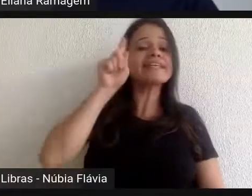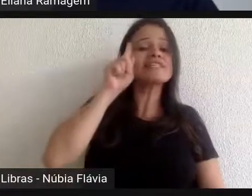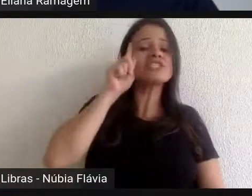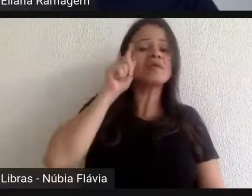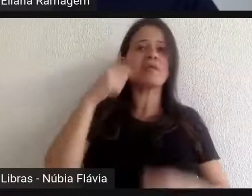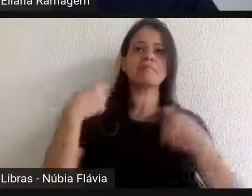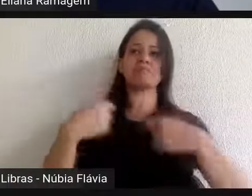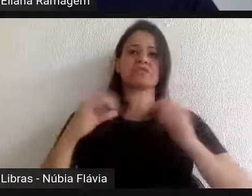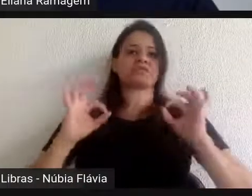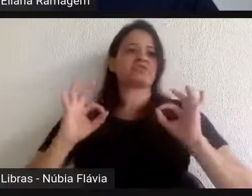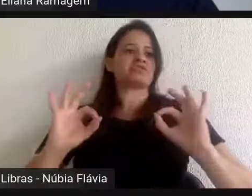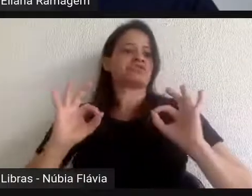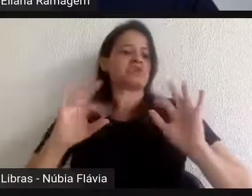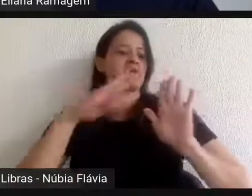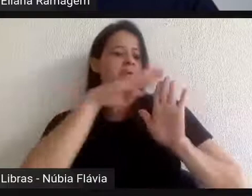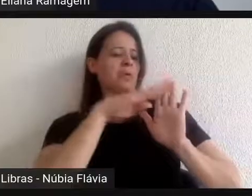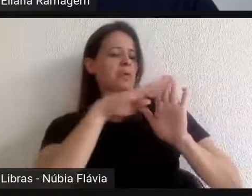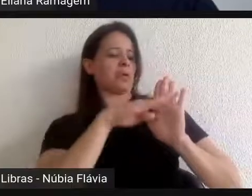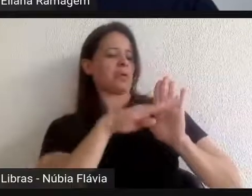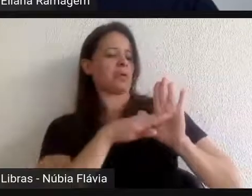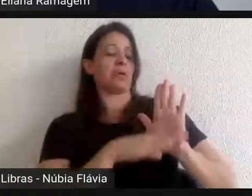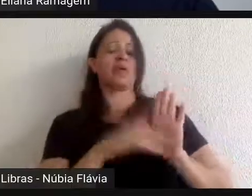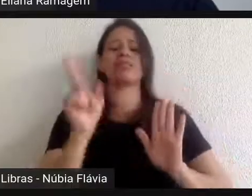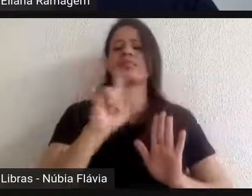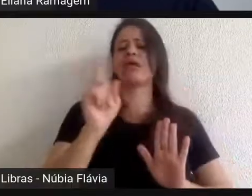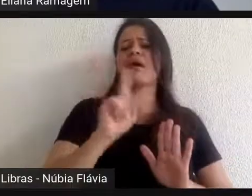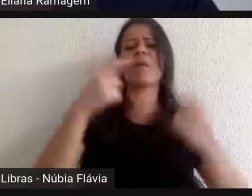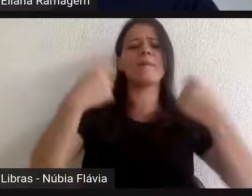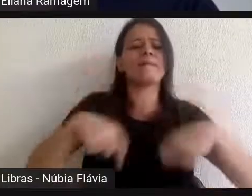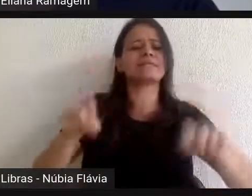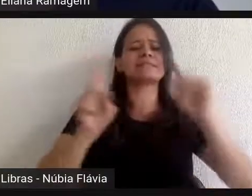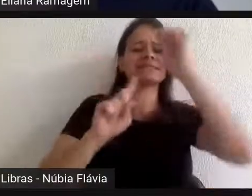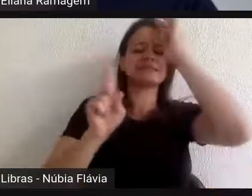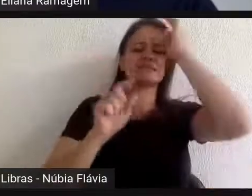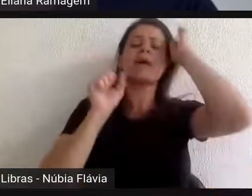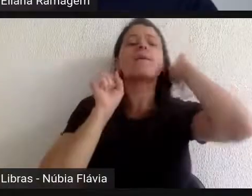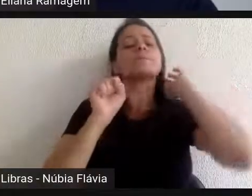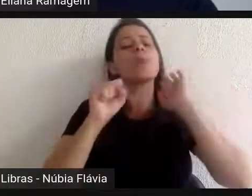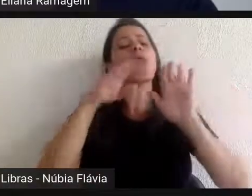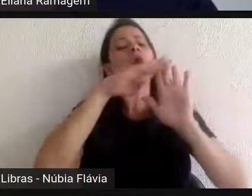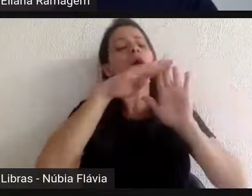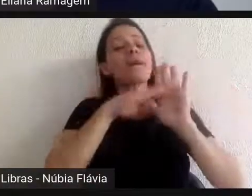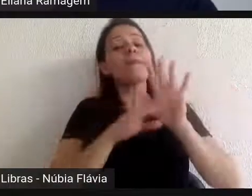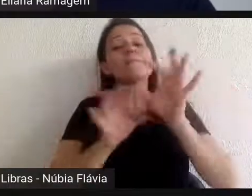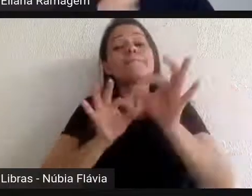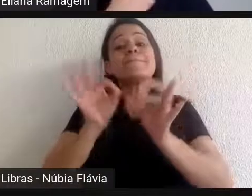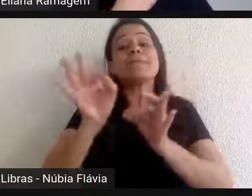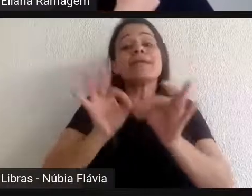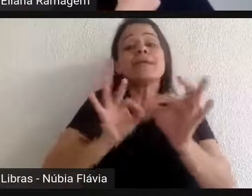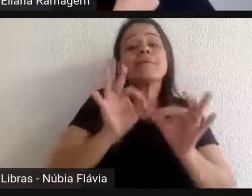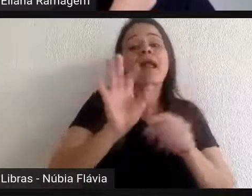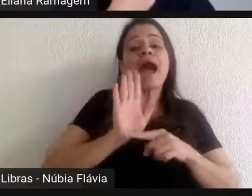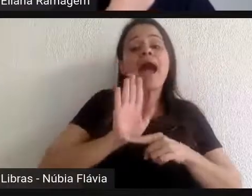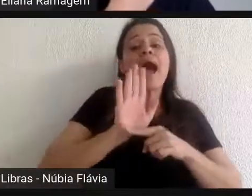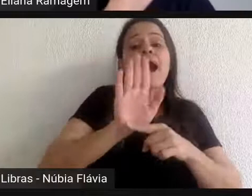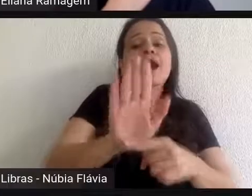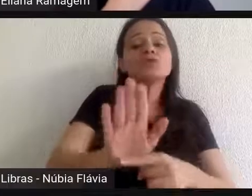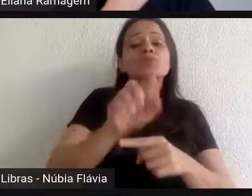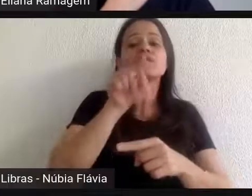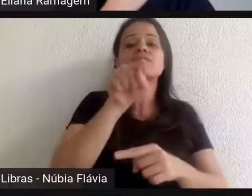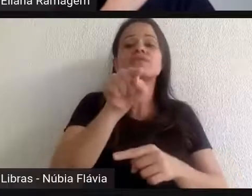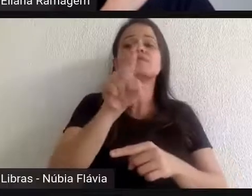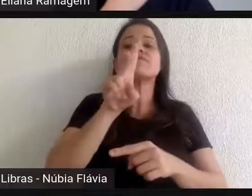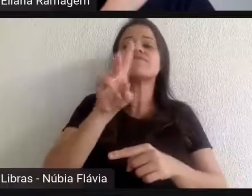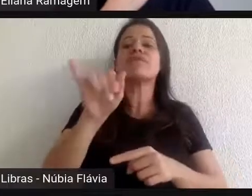mirabolante, inventar preparações que vão me dar muito trabalho, né? Mas significa o